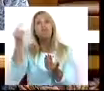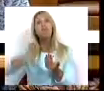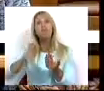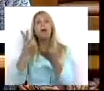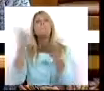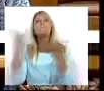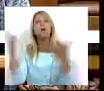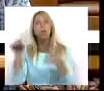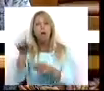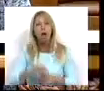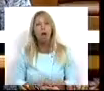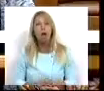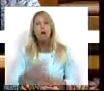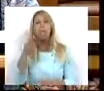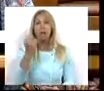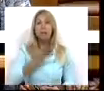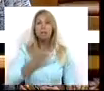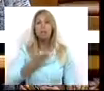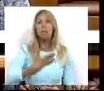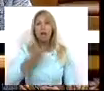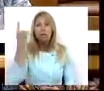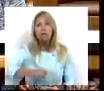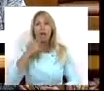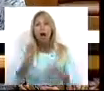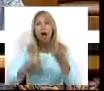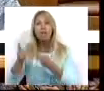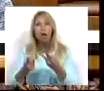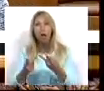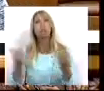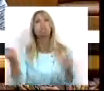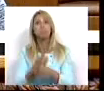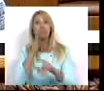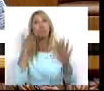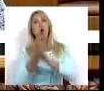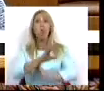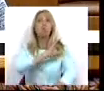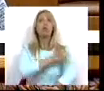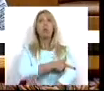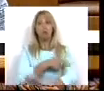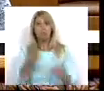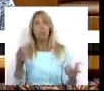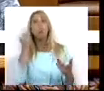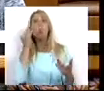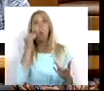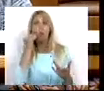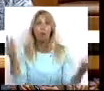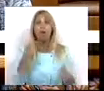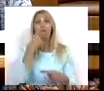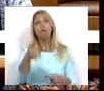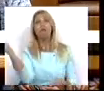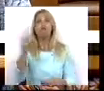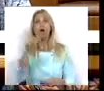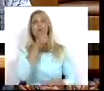maioria PSD-CDS que chegou ao poder por via de falsas promessas e que tem desgraçado o país